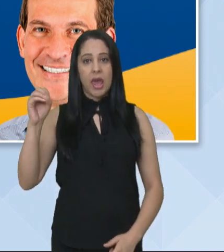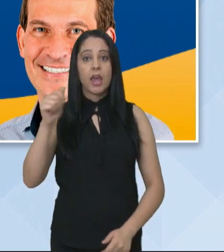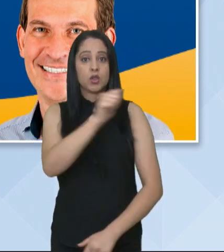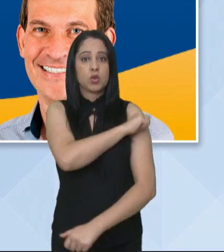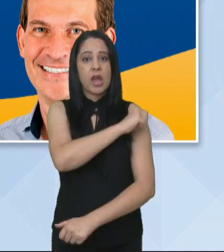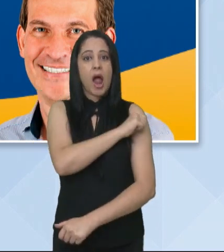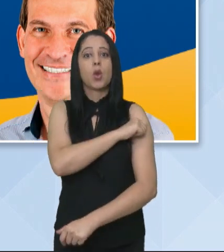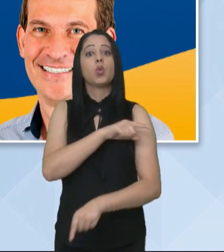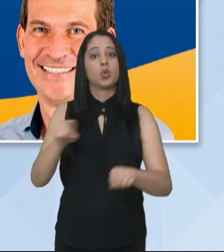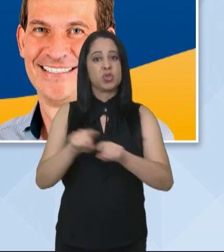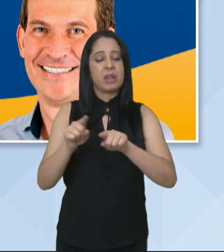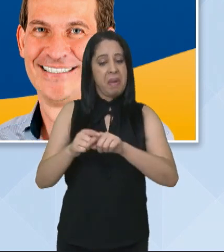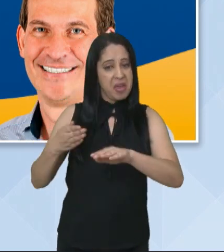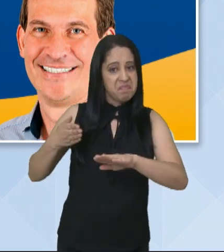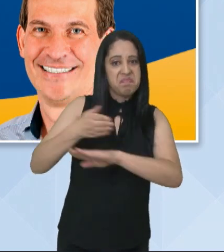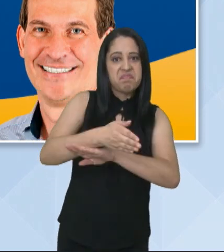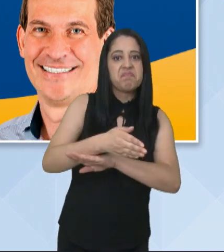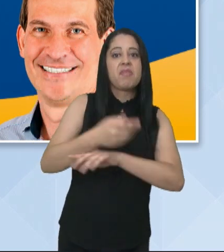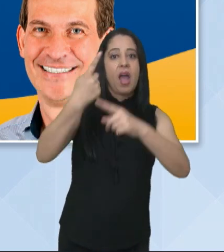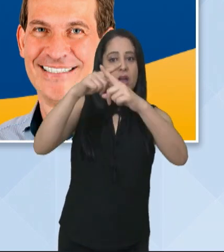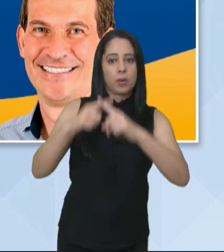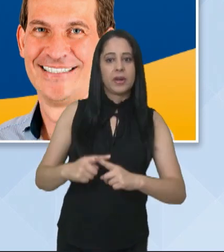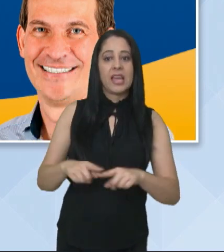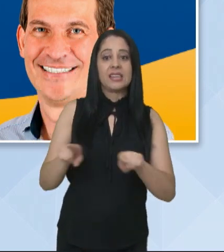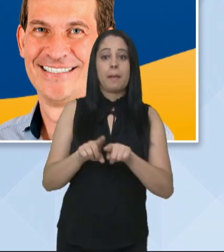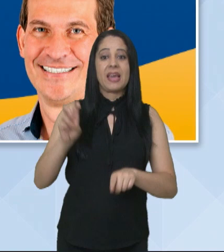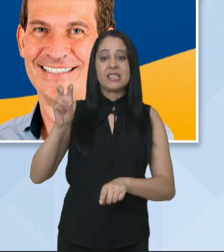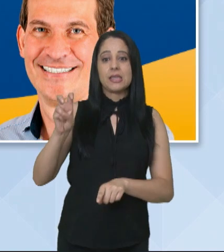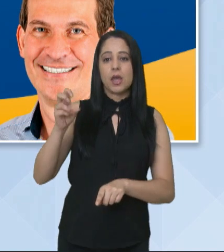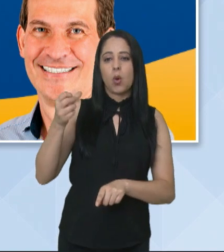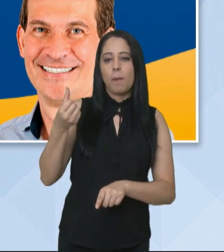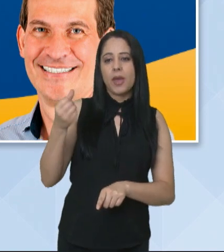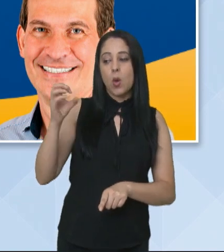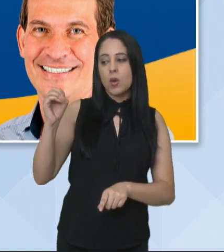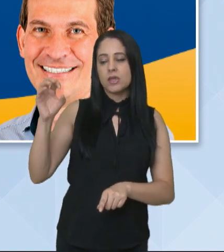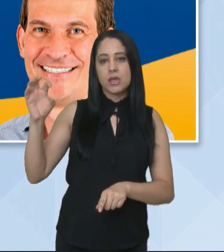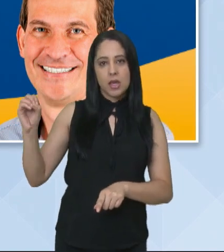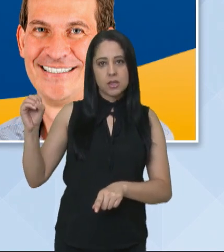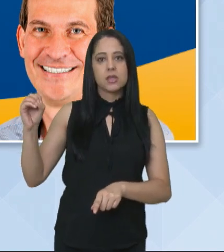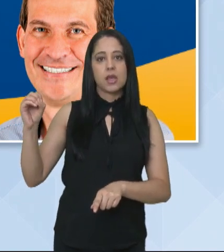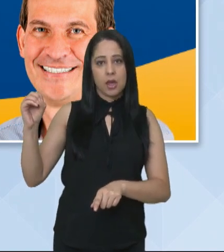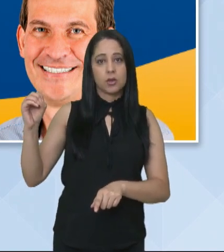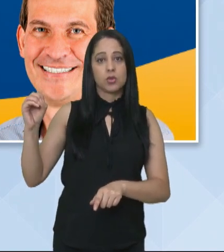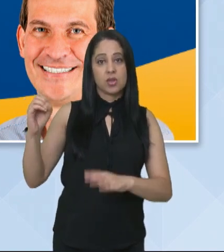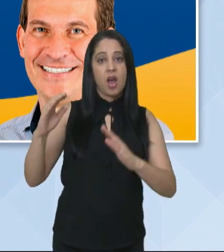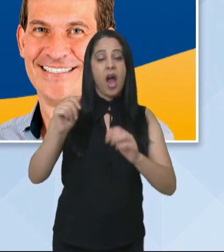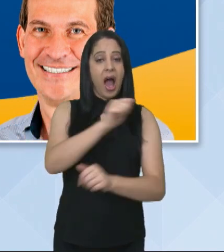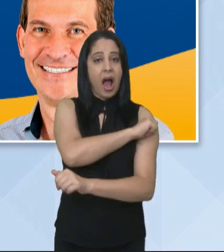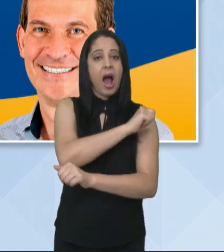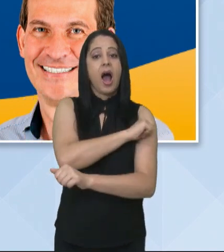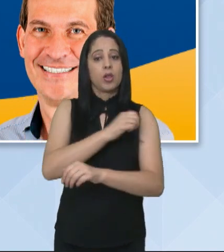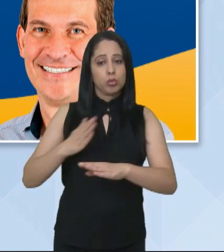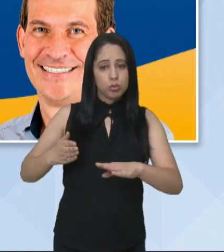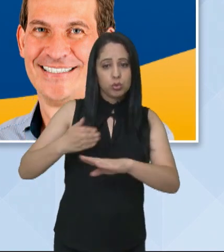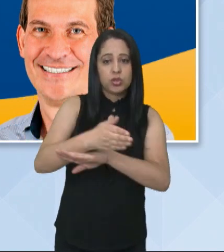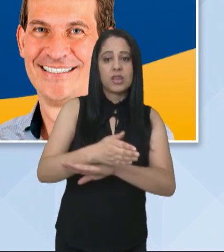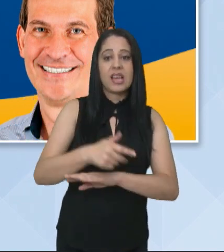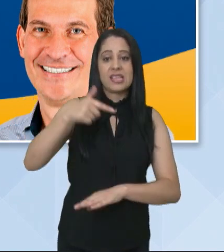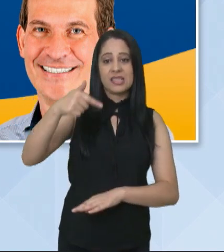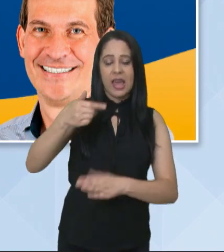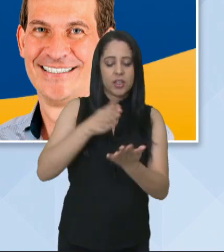participando diretamente dos jogos e mais de 5.600 alunos participando do Escola Ativa, 7 modalidades